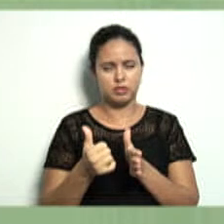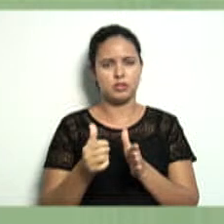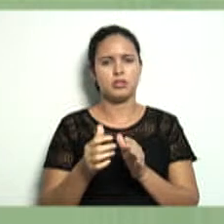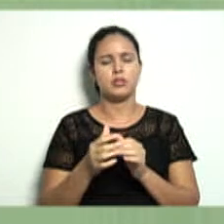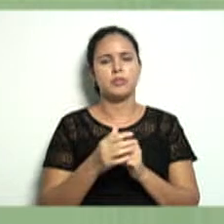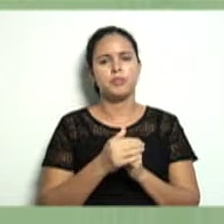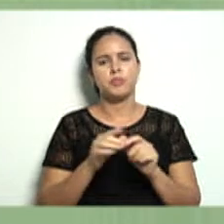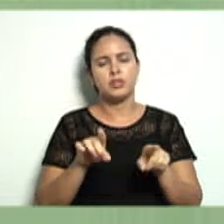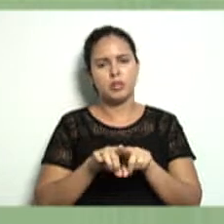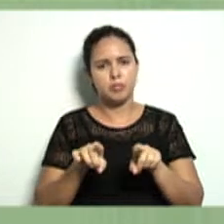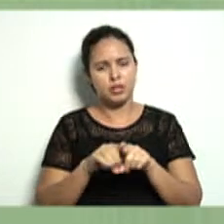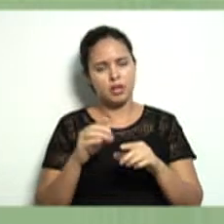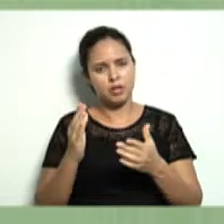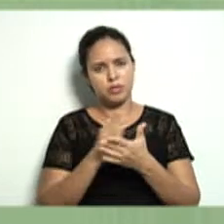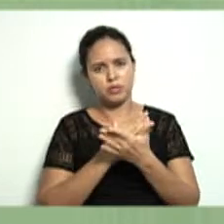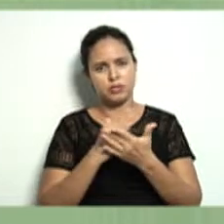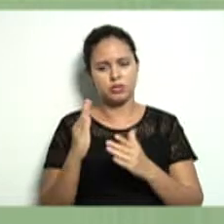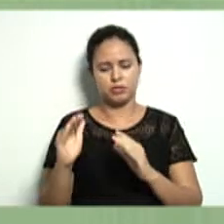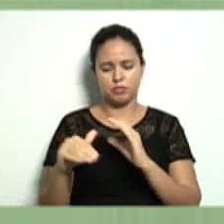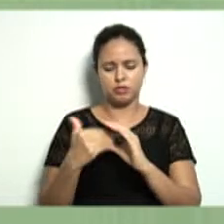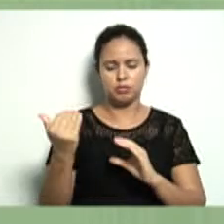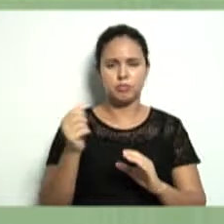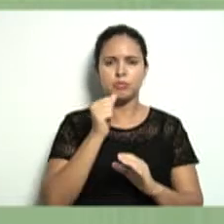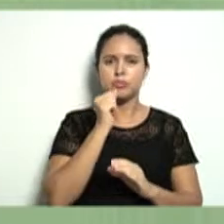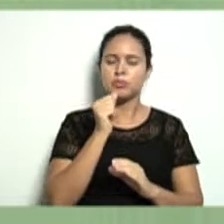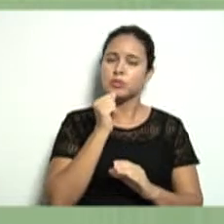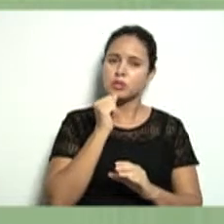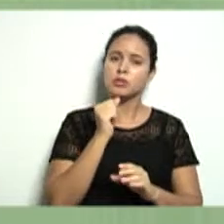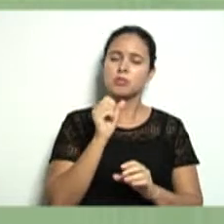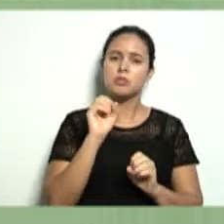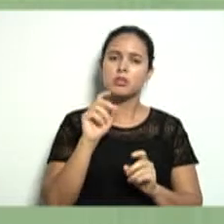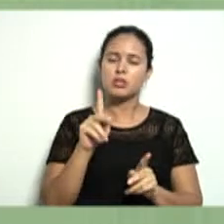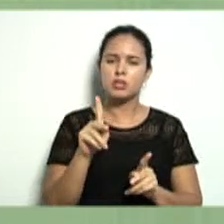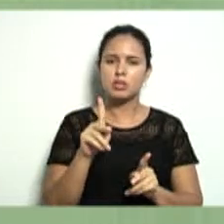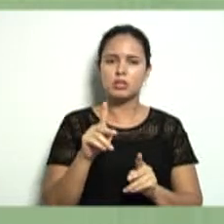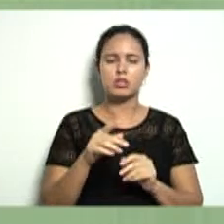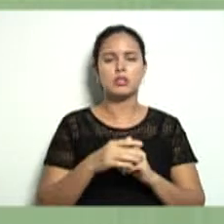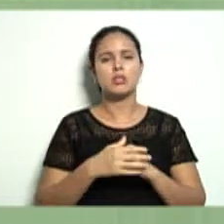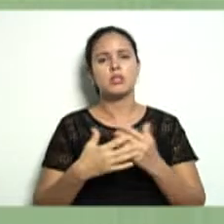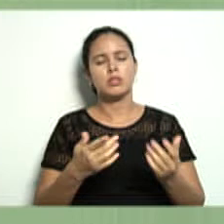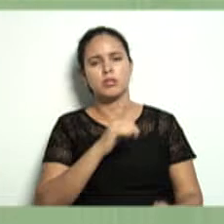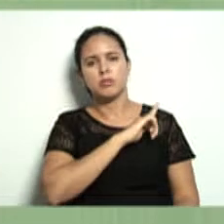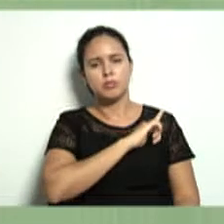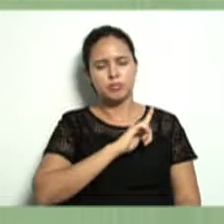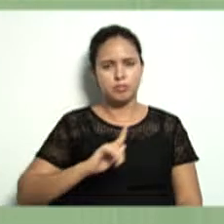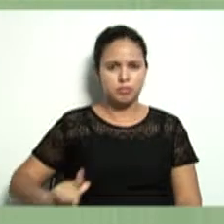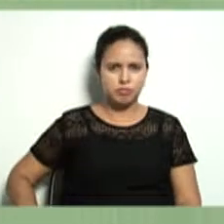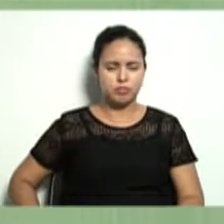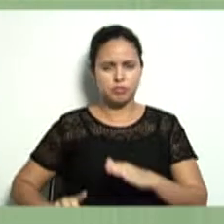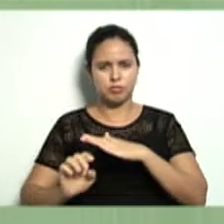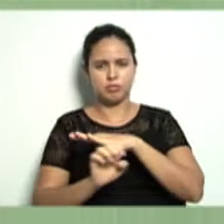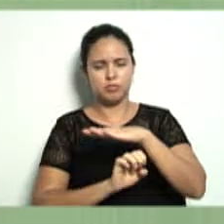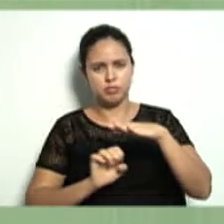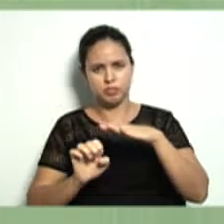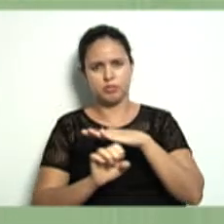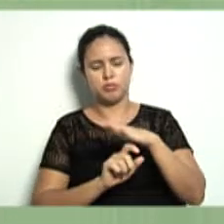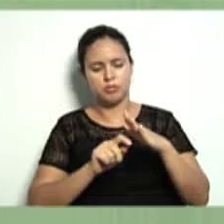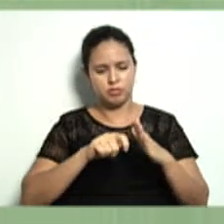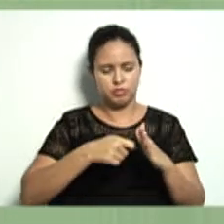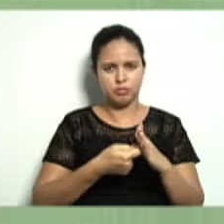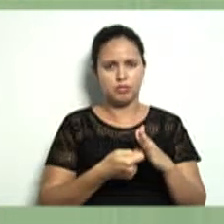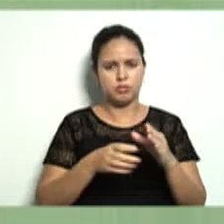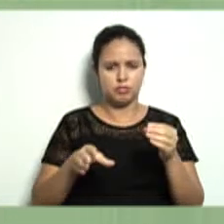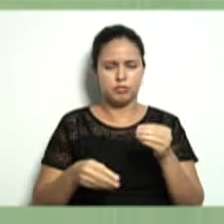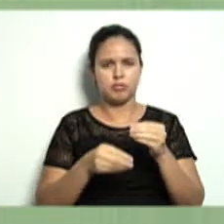mas responderam aí que é falso. A governança corporativa é a chave para reter a valorização das